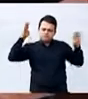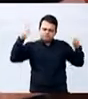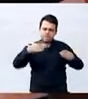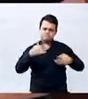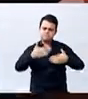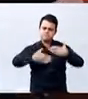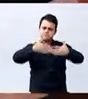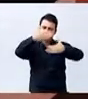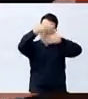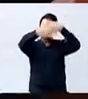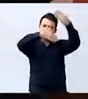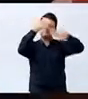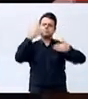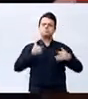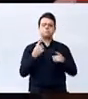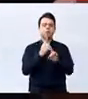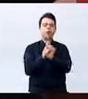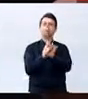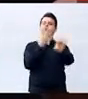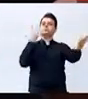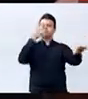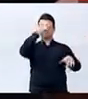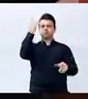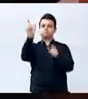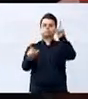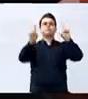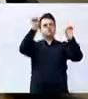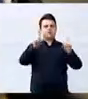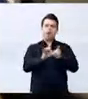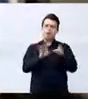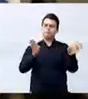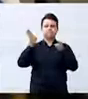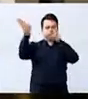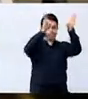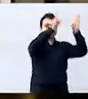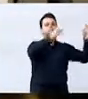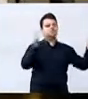da autonomia e protagonismo da pessoa com deficiência.